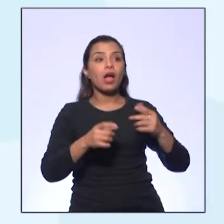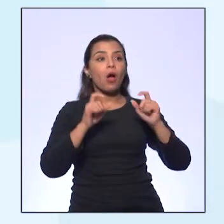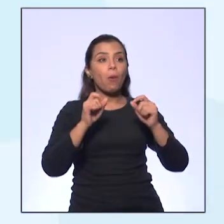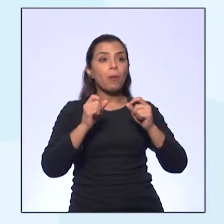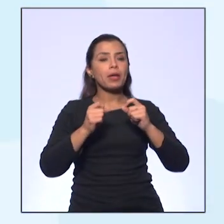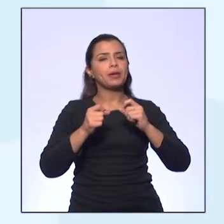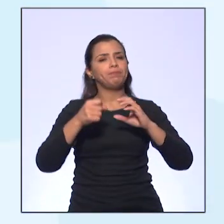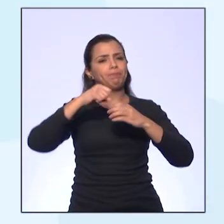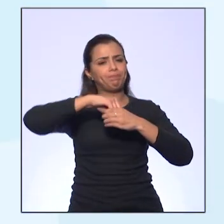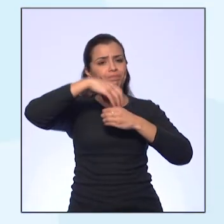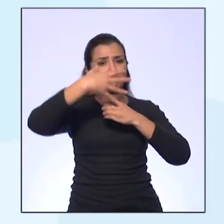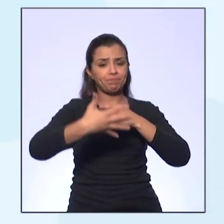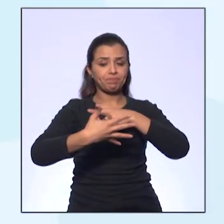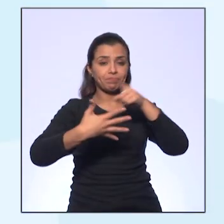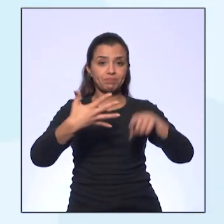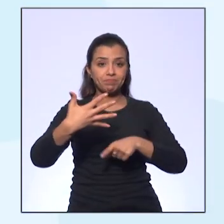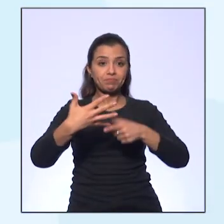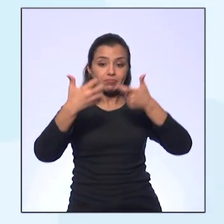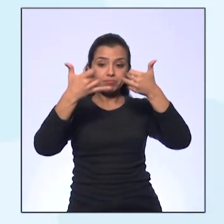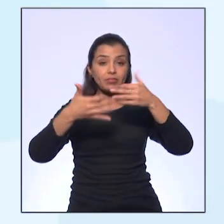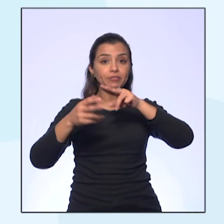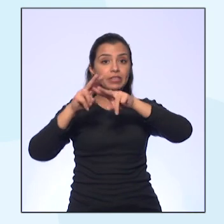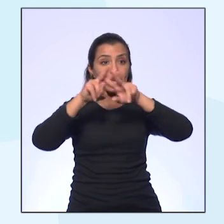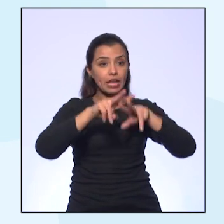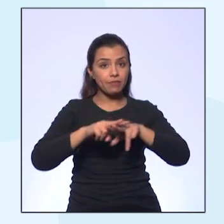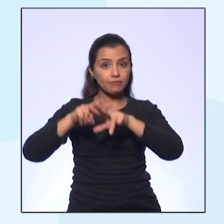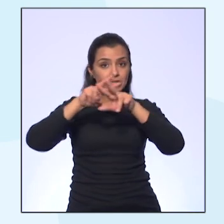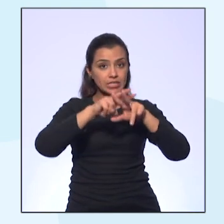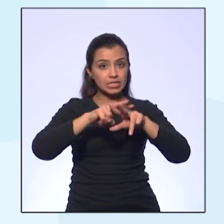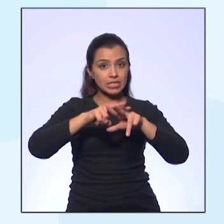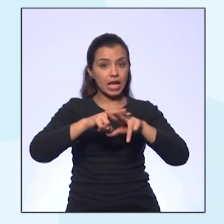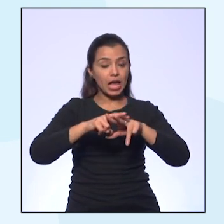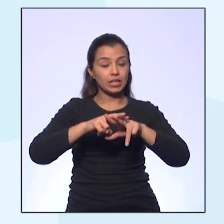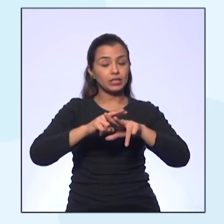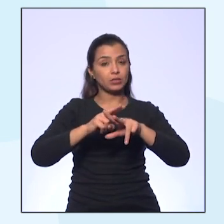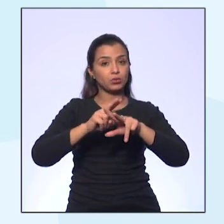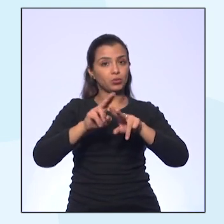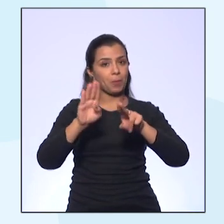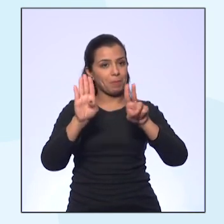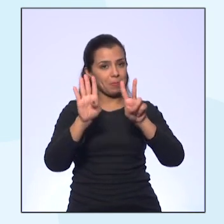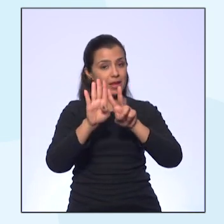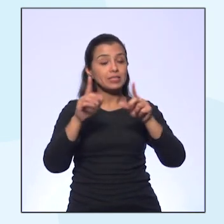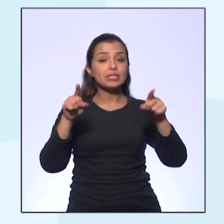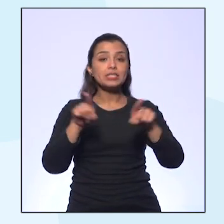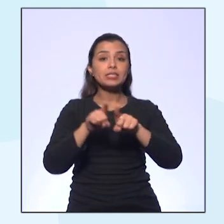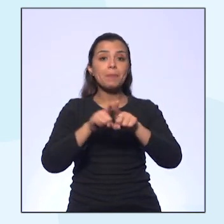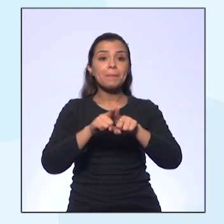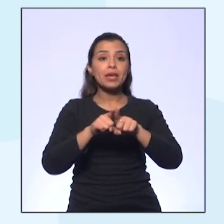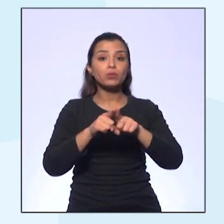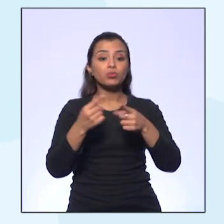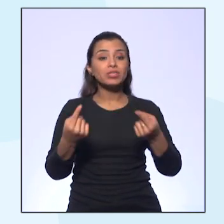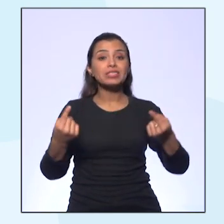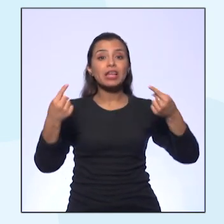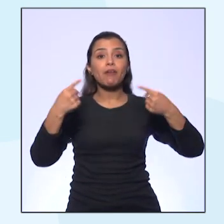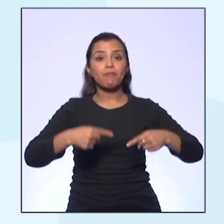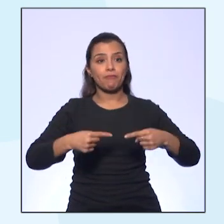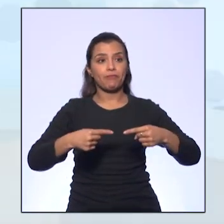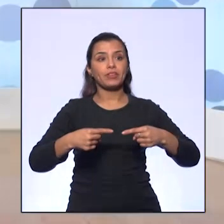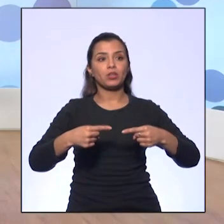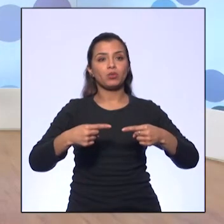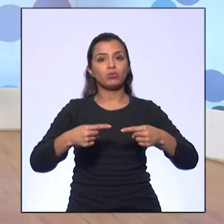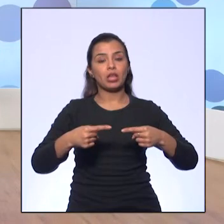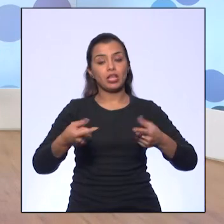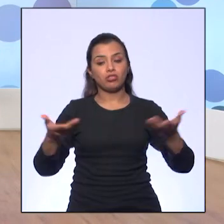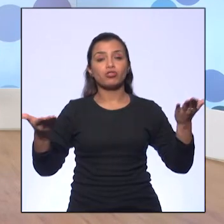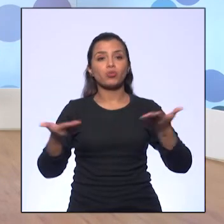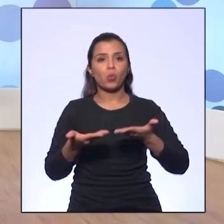conteúdos do bimestre, estabelecendo conexões entre os conteúdos e os desafios da atualidade. Eu acho que essa seria a resposta que eu poderia